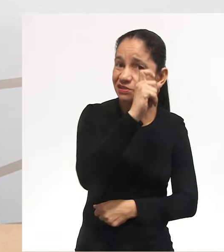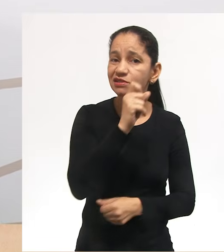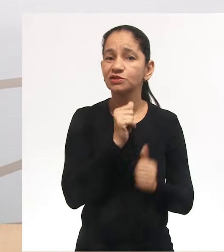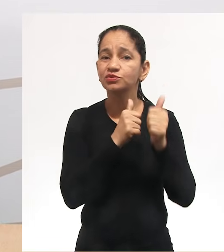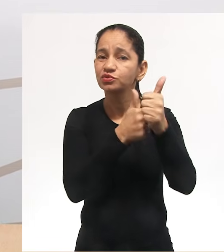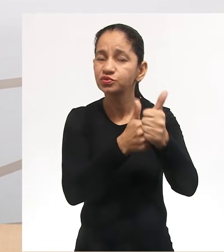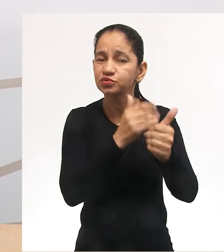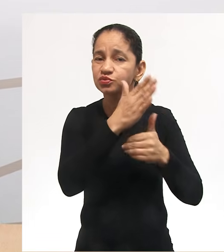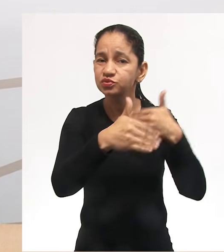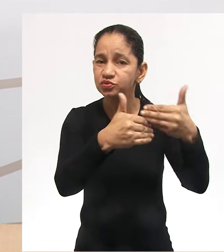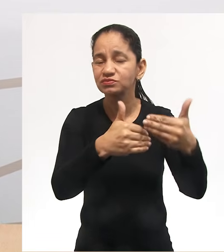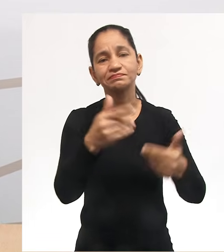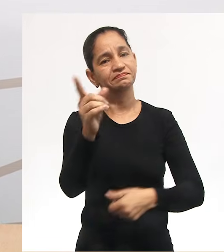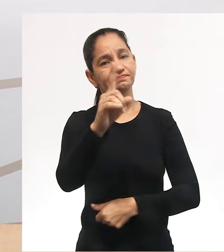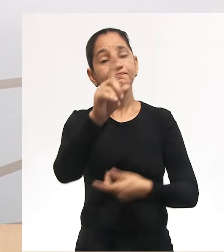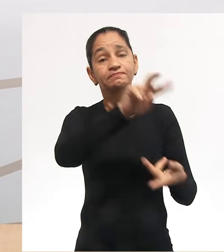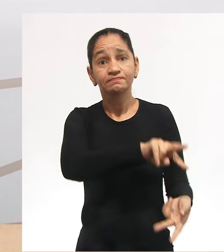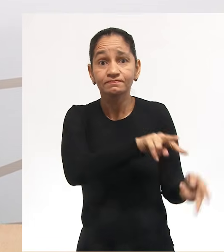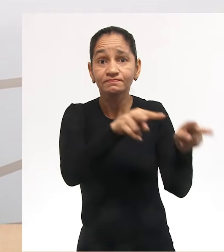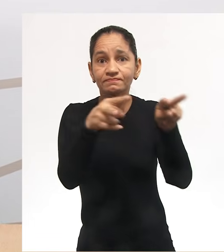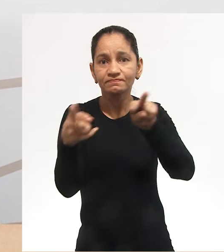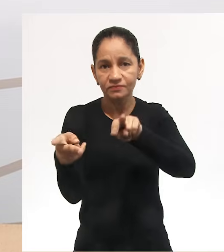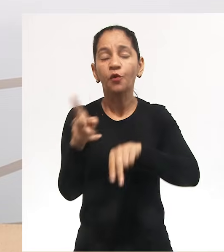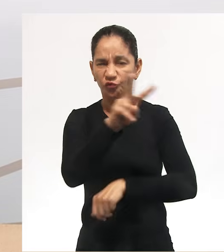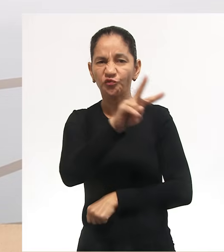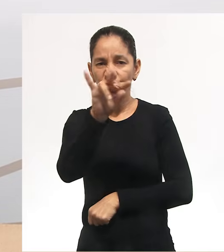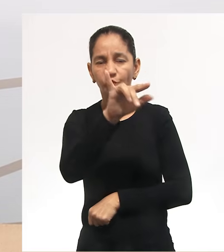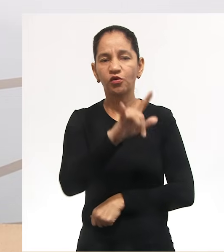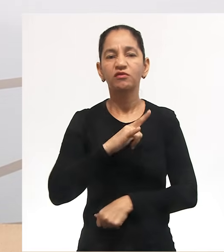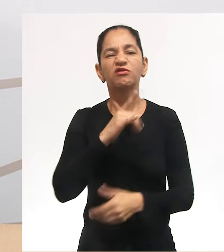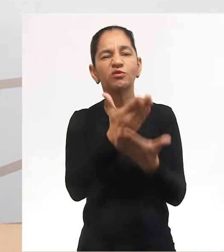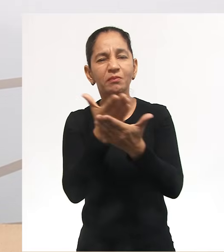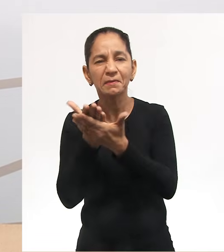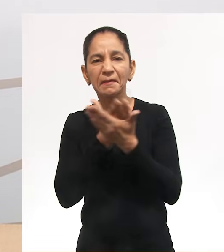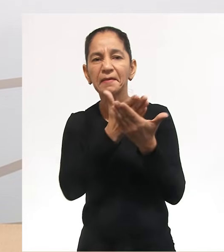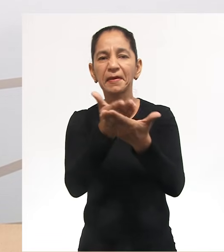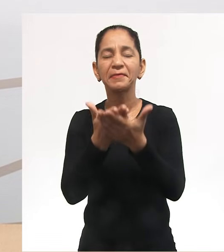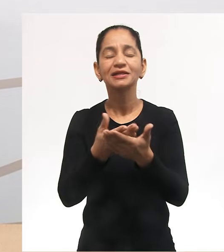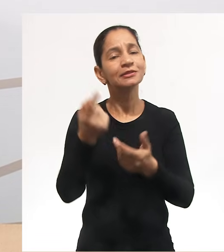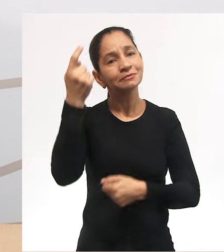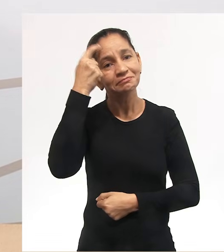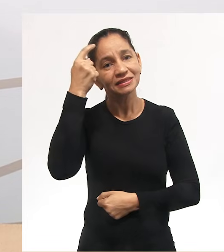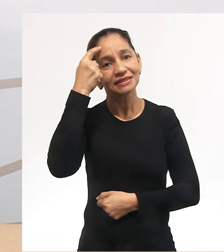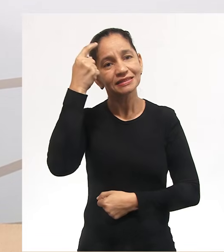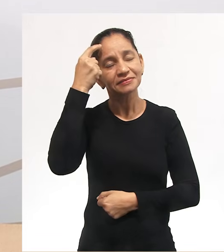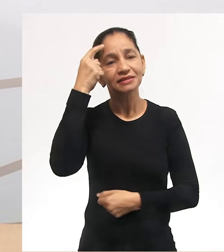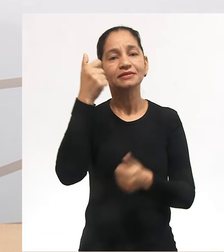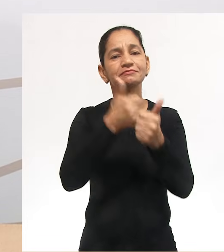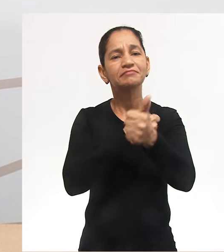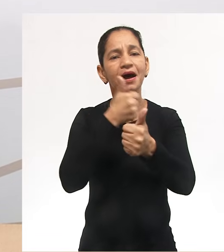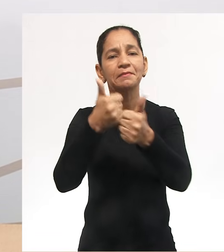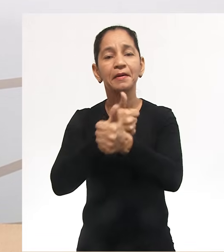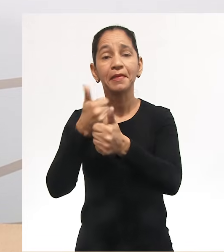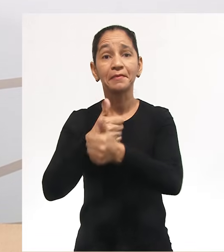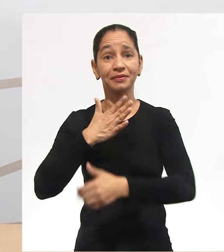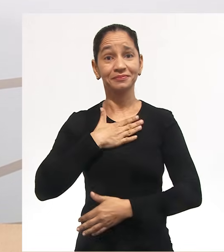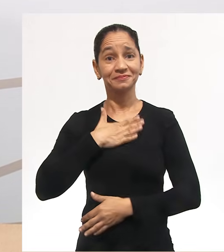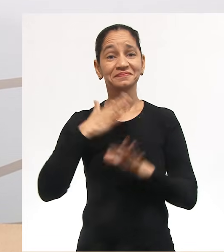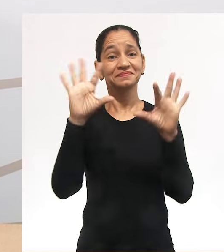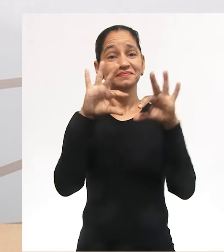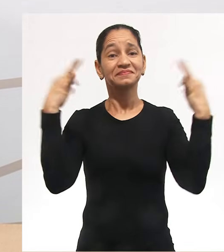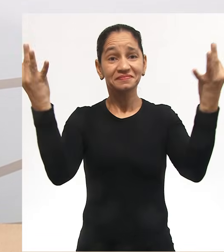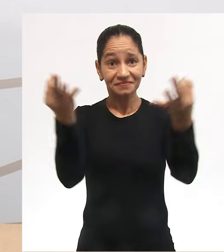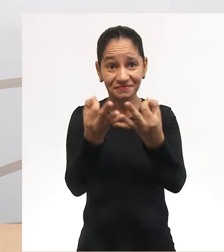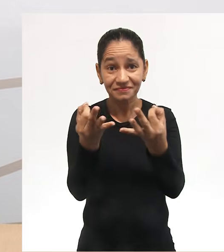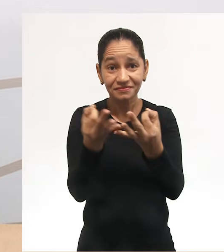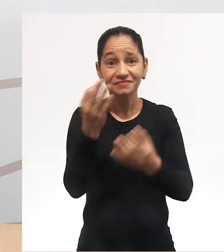dando, né, para seguir, aí eu falei: "Não, vou fazer essa transição de carreira", e aí estudando bem, o que que eu ia fazer, e na minha família tem